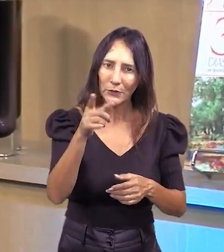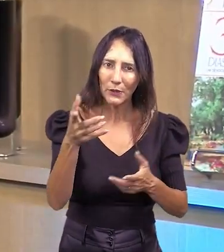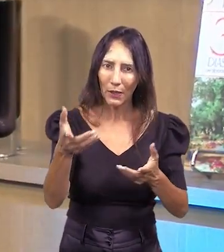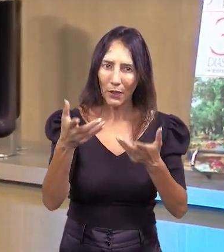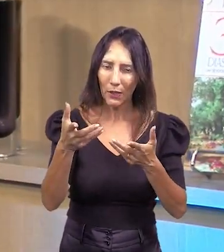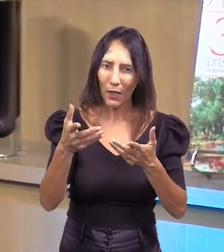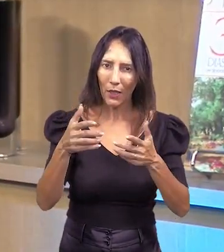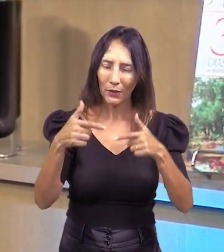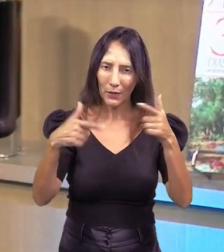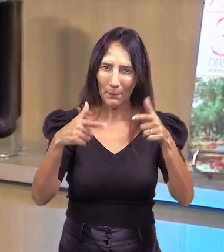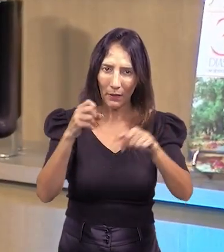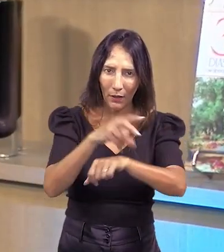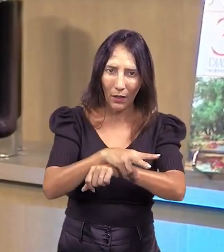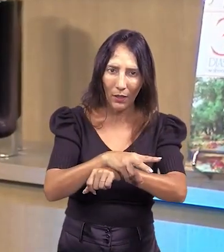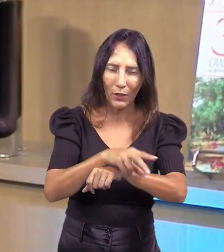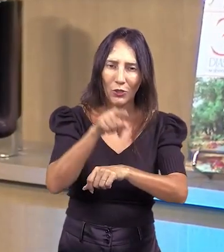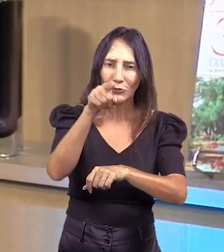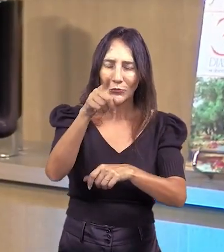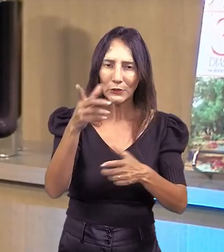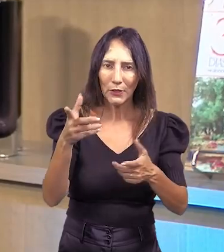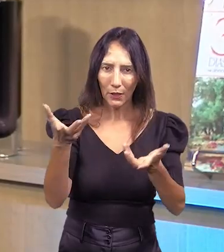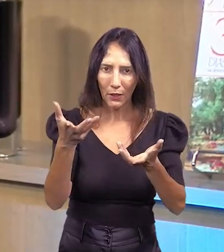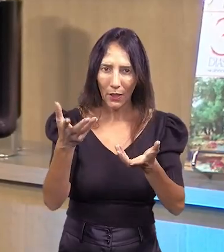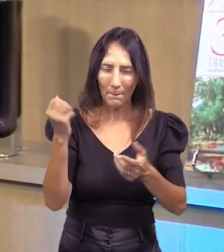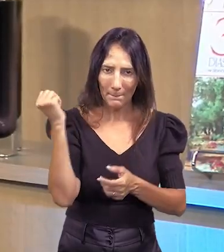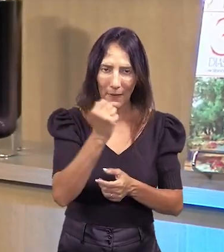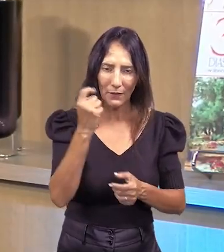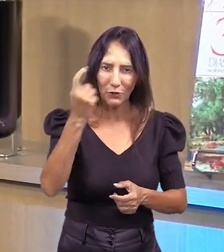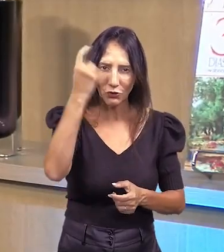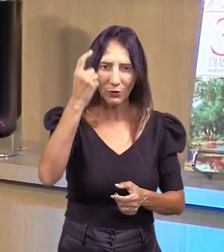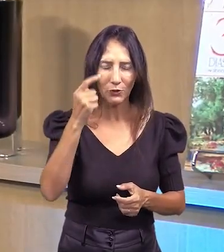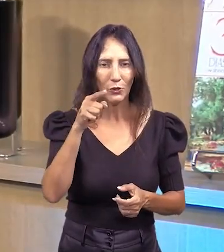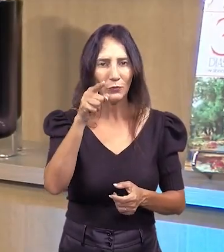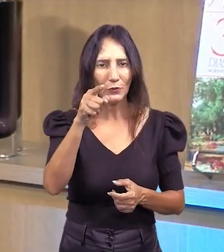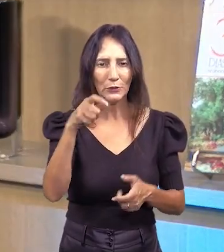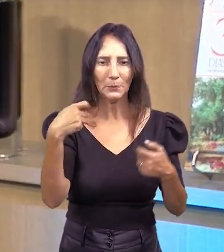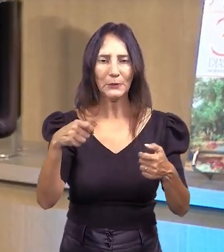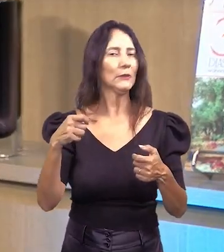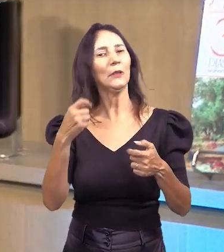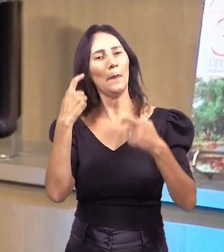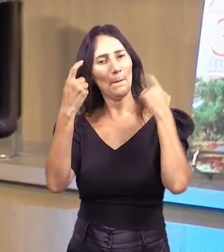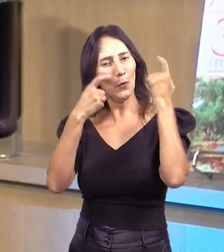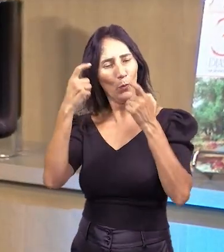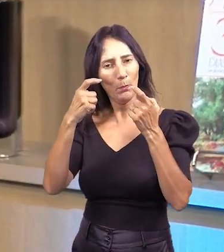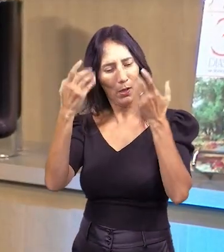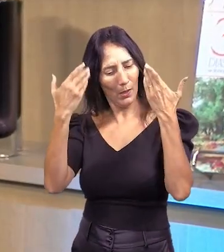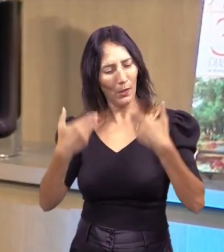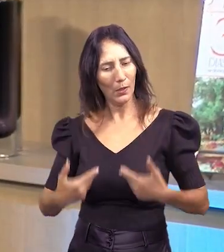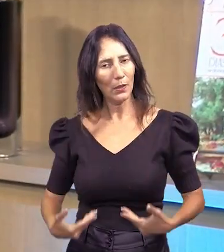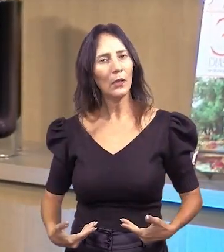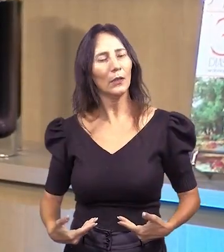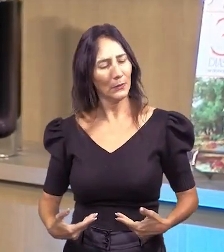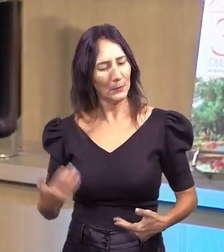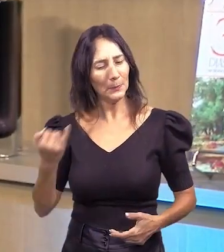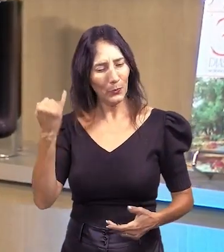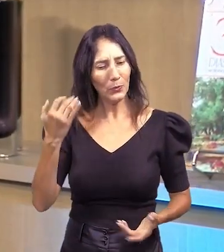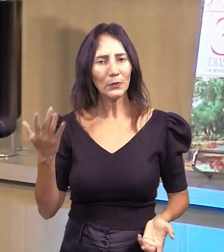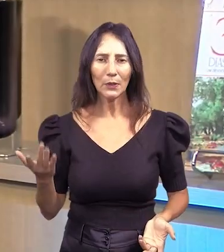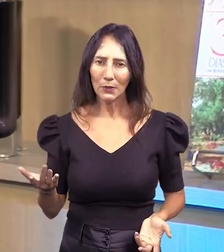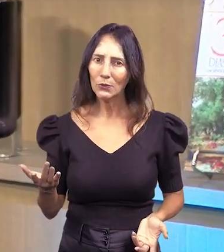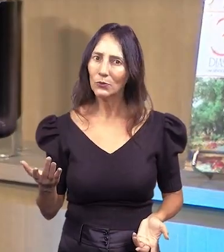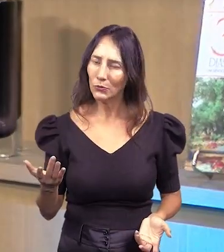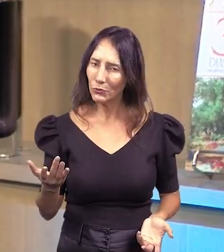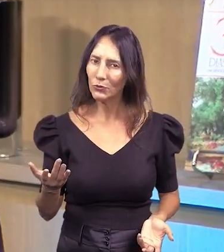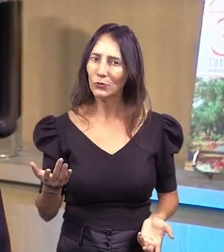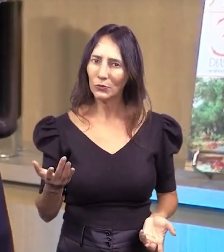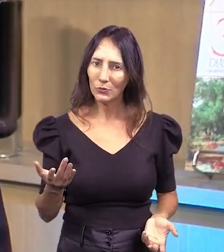ser um homem de Deus, uma mulher de Deus e que quer matar gigantes. Você tem que se preocupar com a sua aparência. Isso é muito